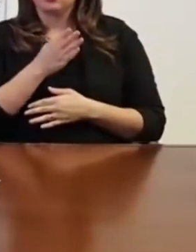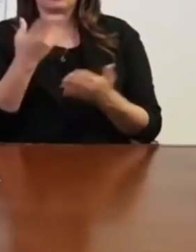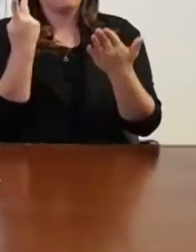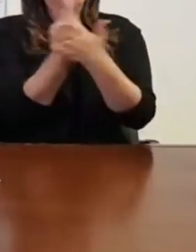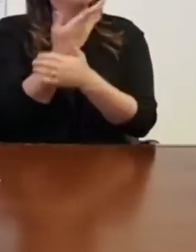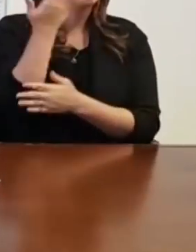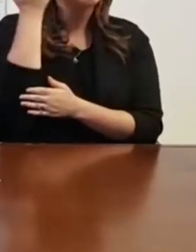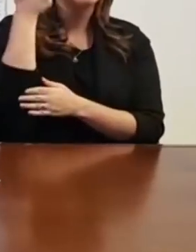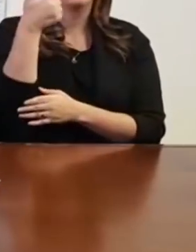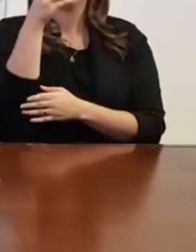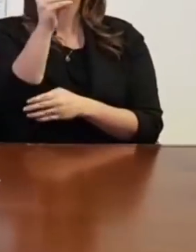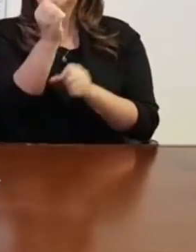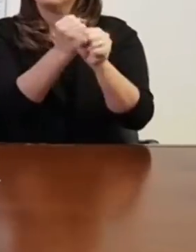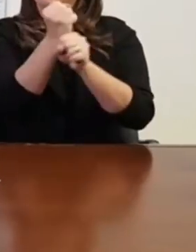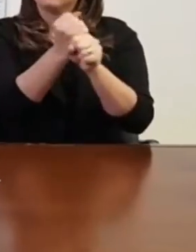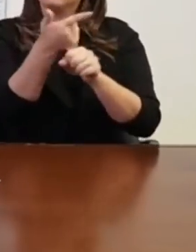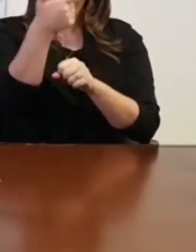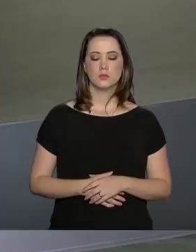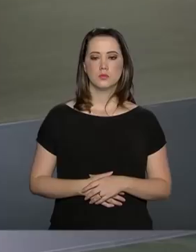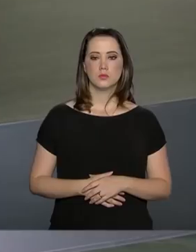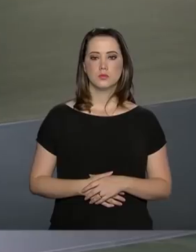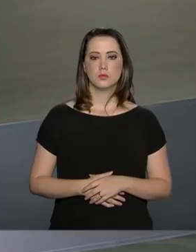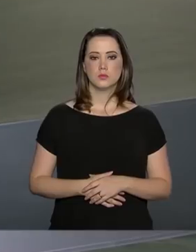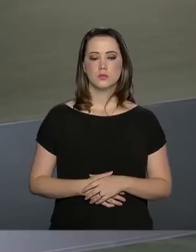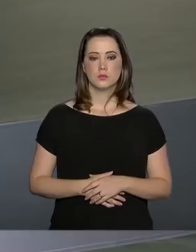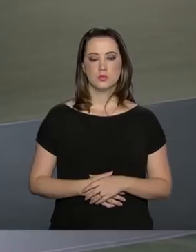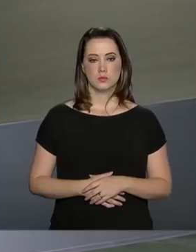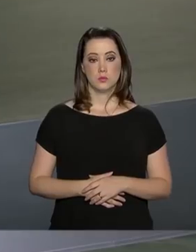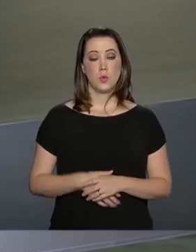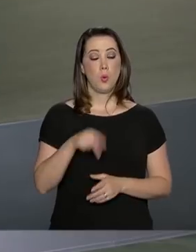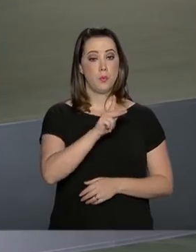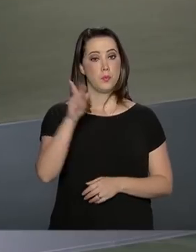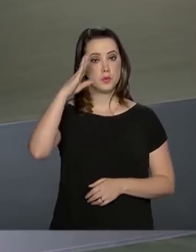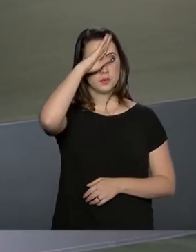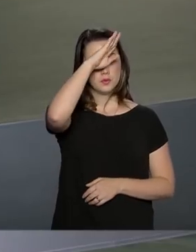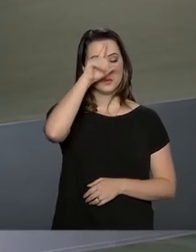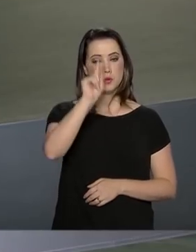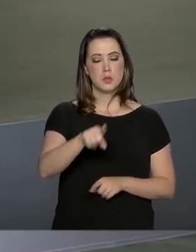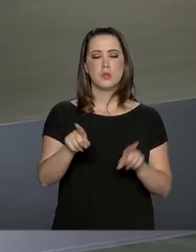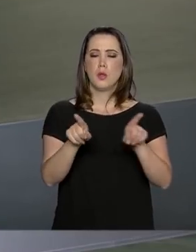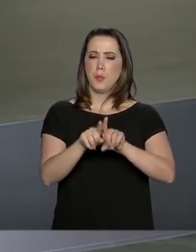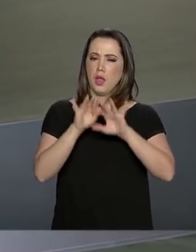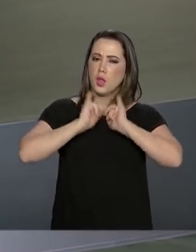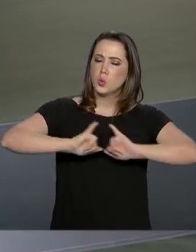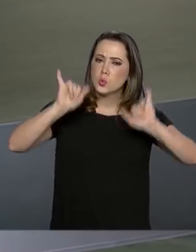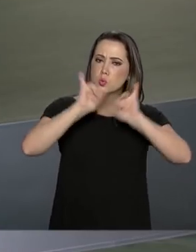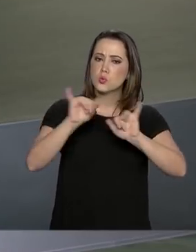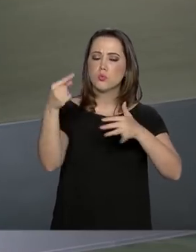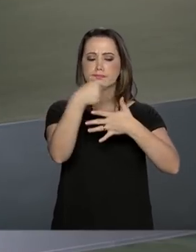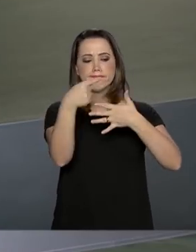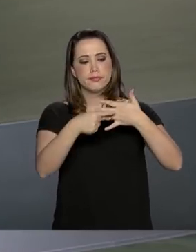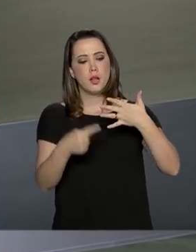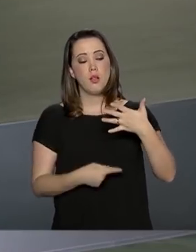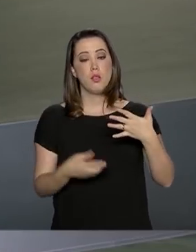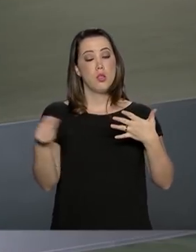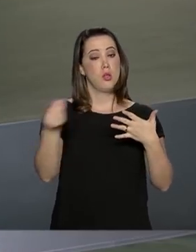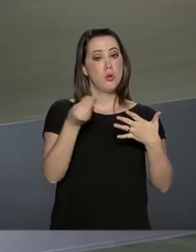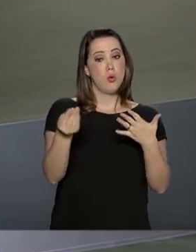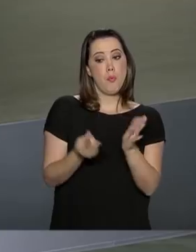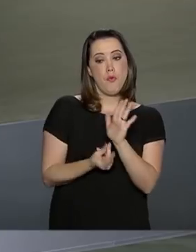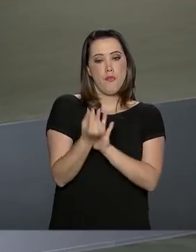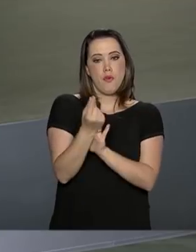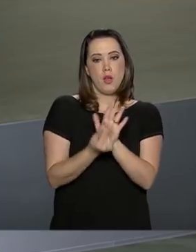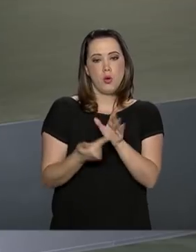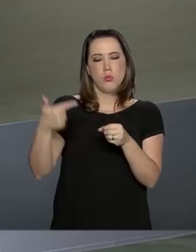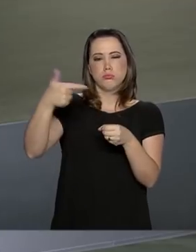transporte ferroviário no Brasil. O presidente Bolsonaro também anunciou medidas relacionadas ao preço